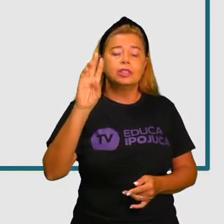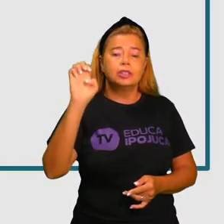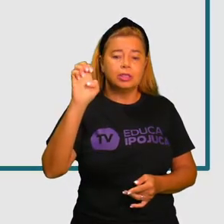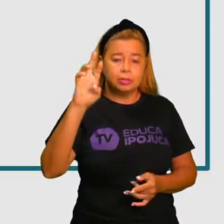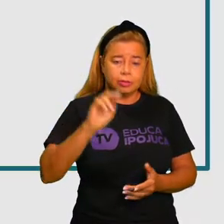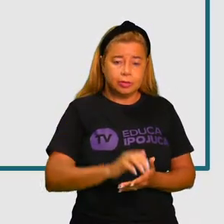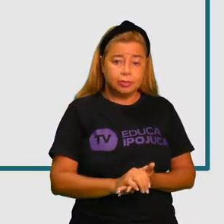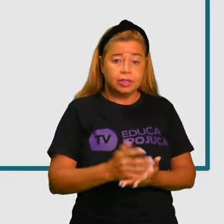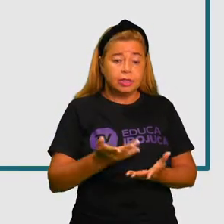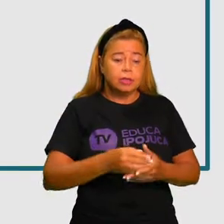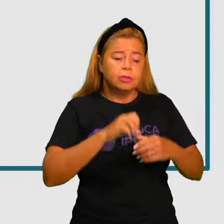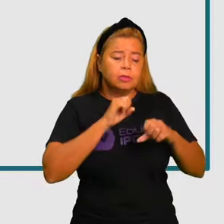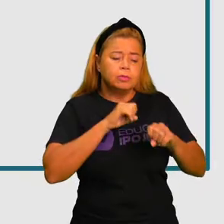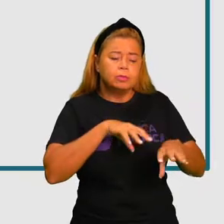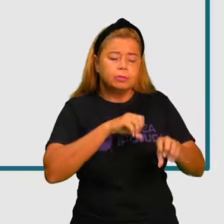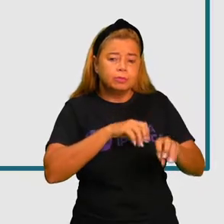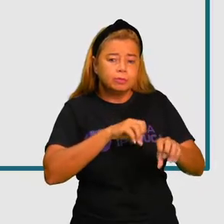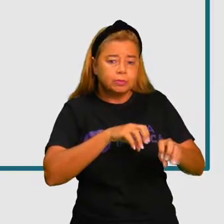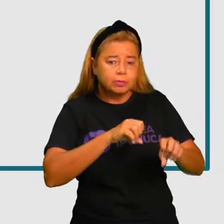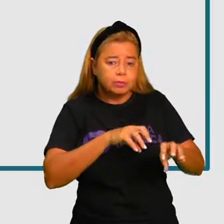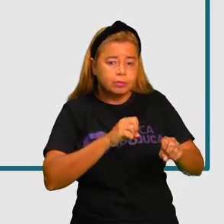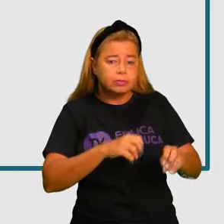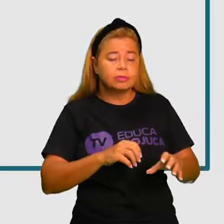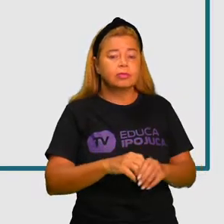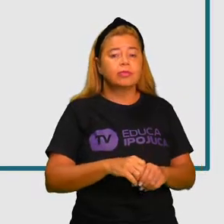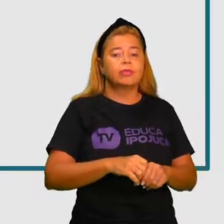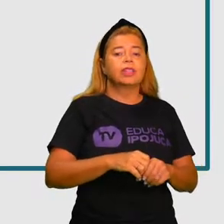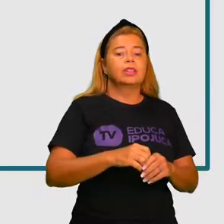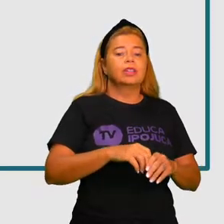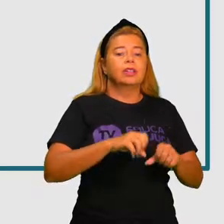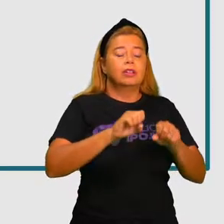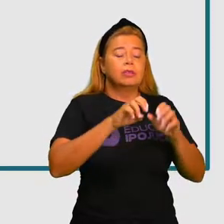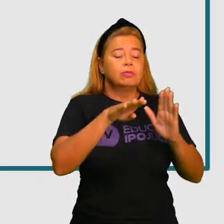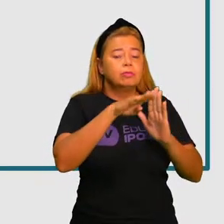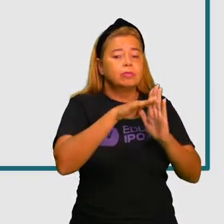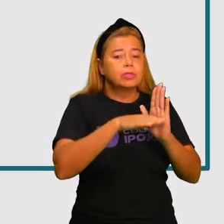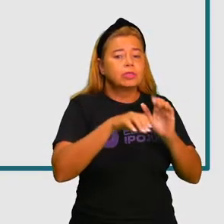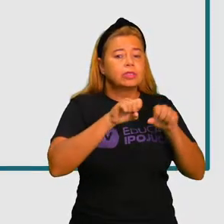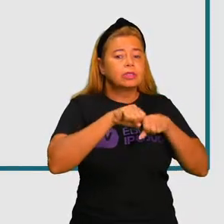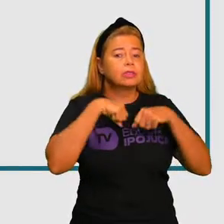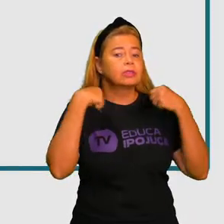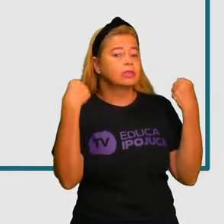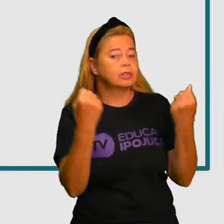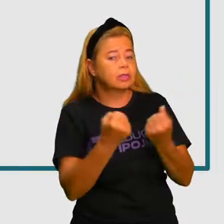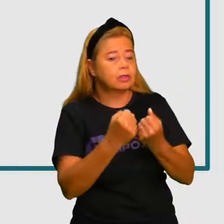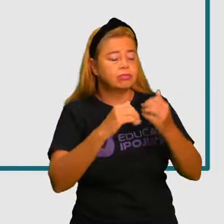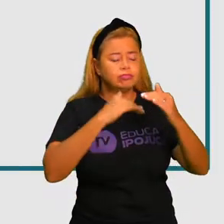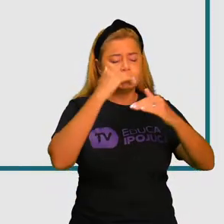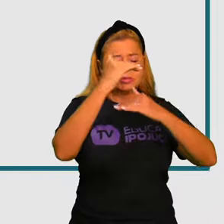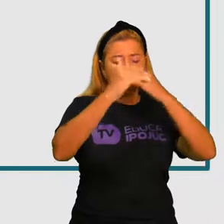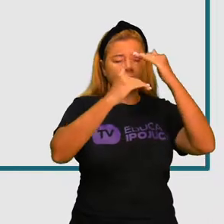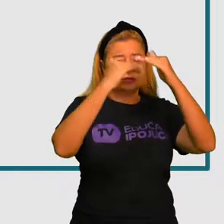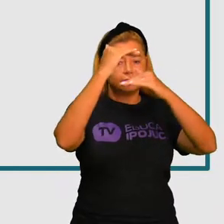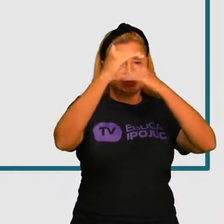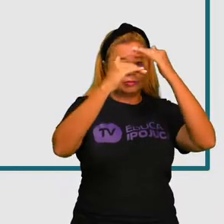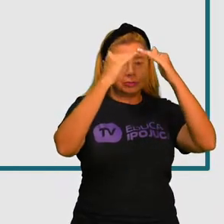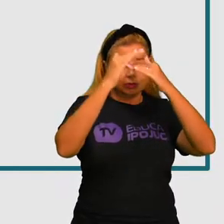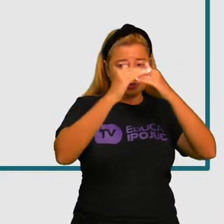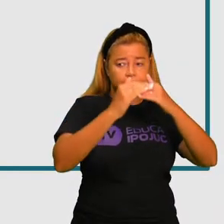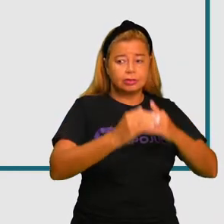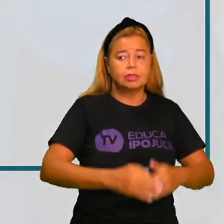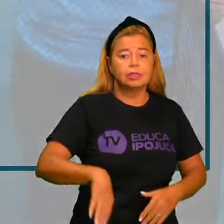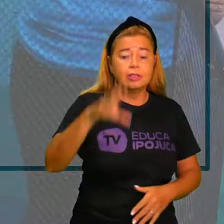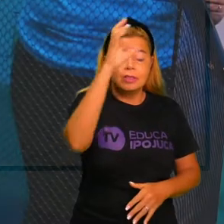é desenvolvimento, não é a preparação para a vida, é a própria vida. Então a vida